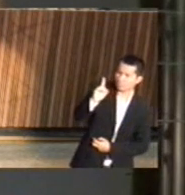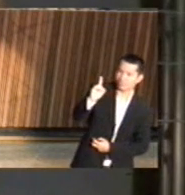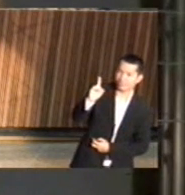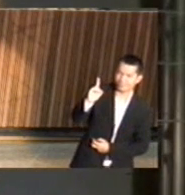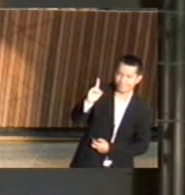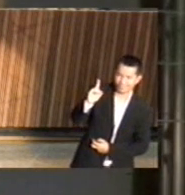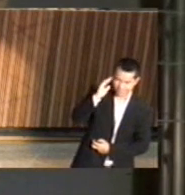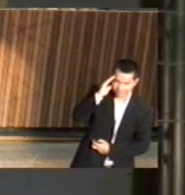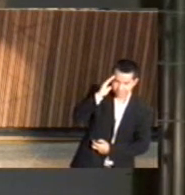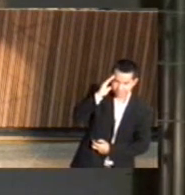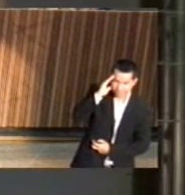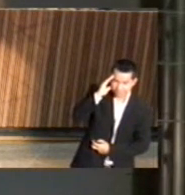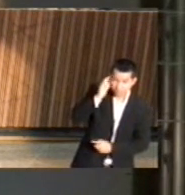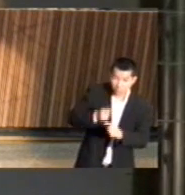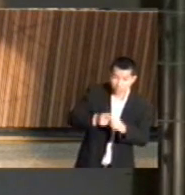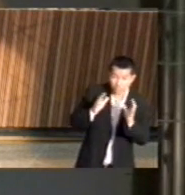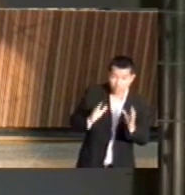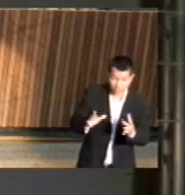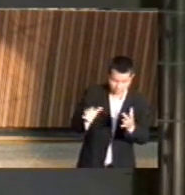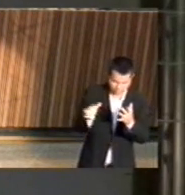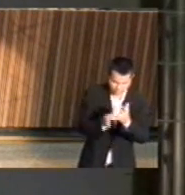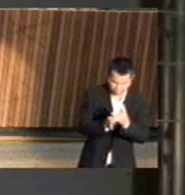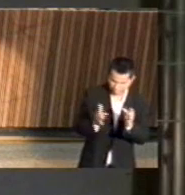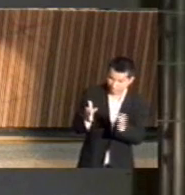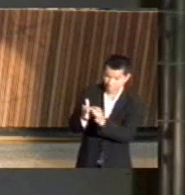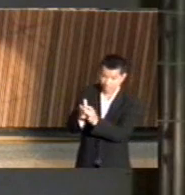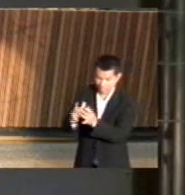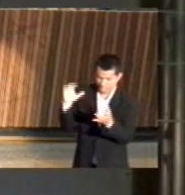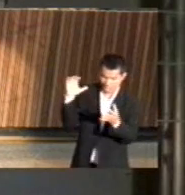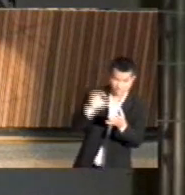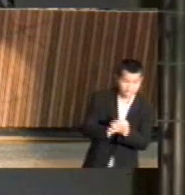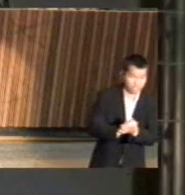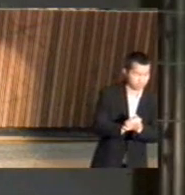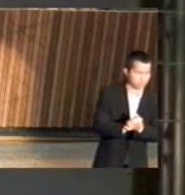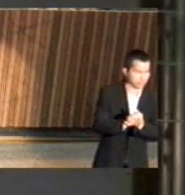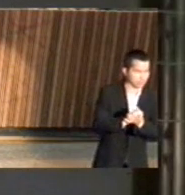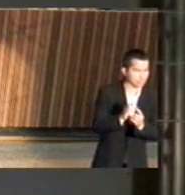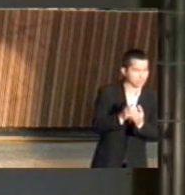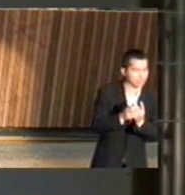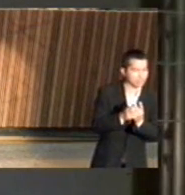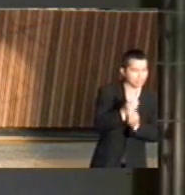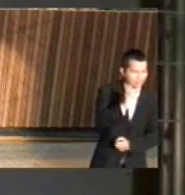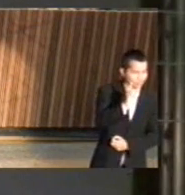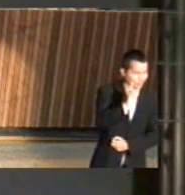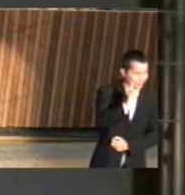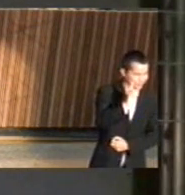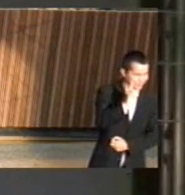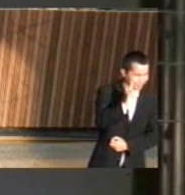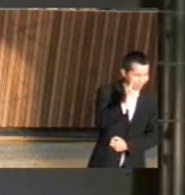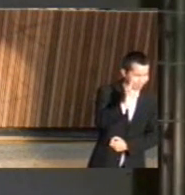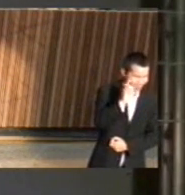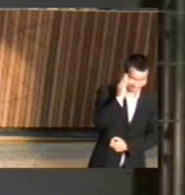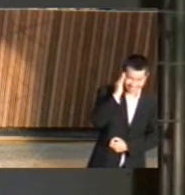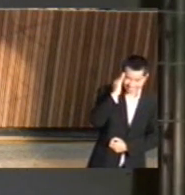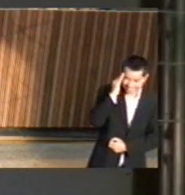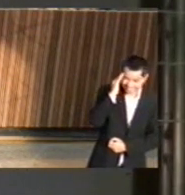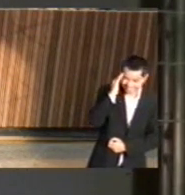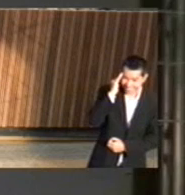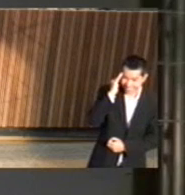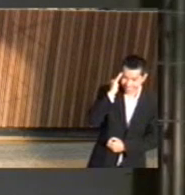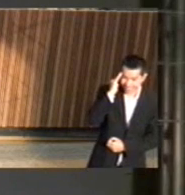Se o Senhor é importante para você, tão importante que você é capaz de colocar